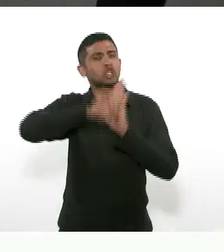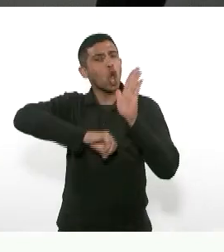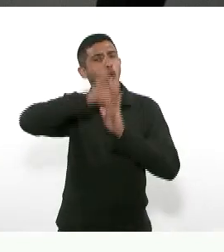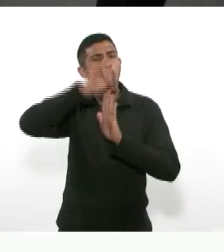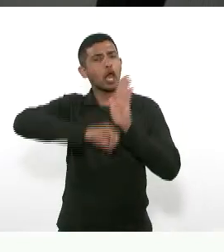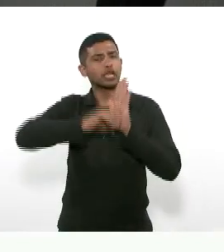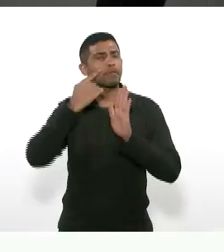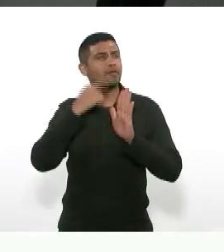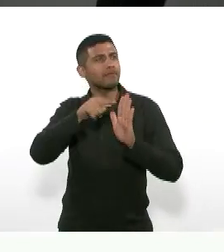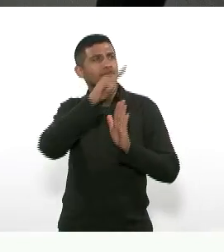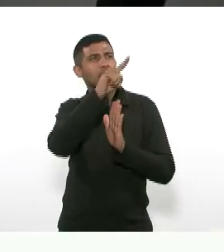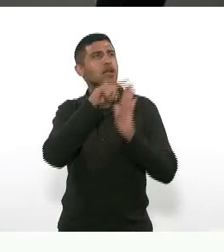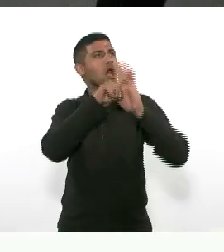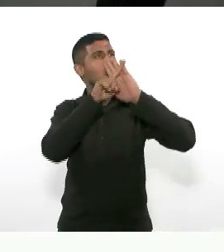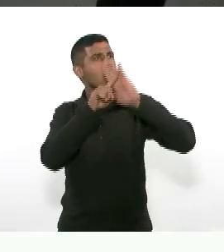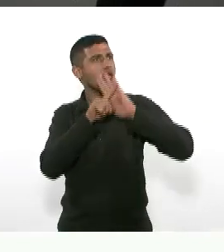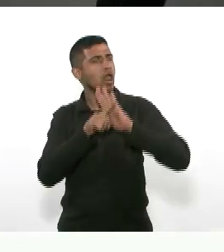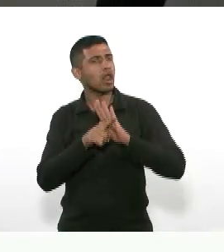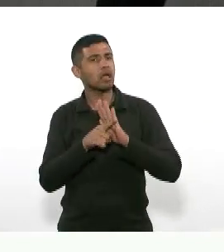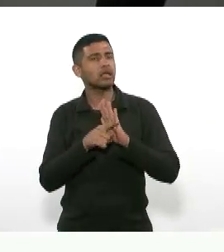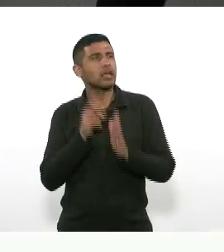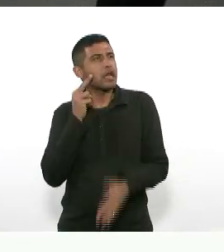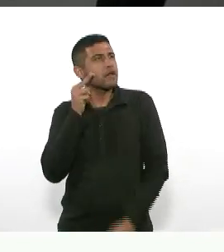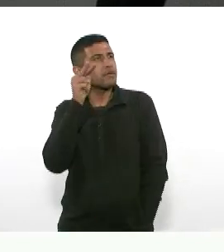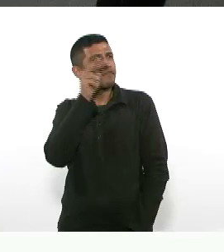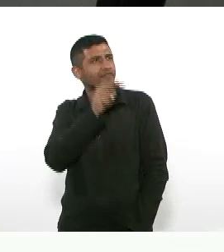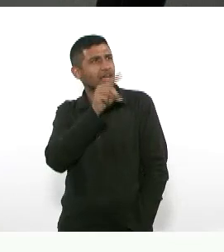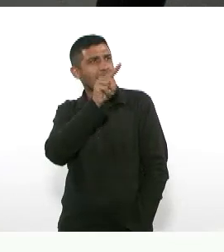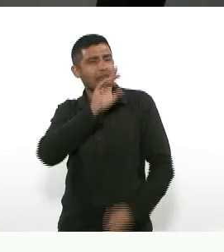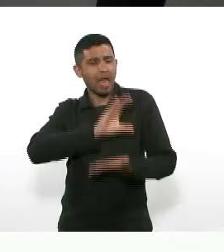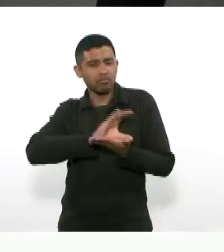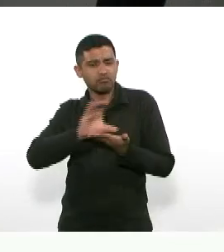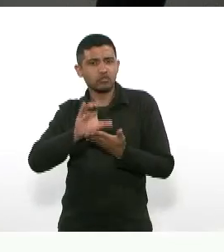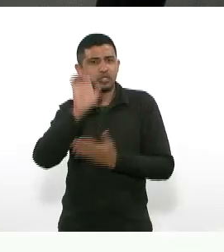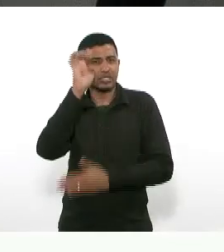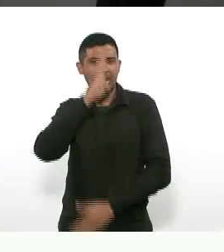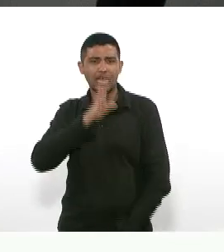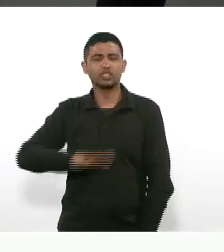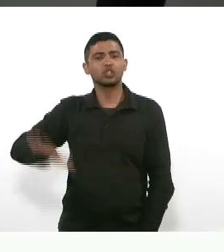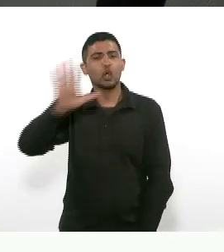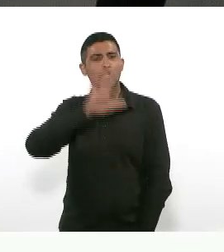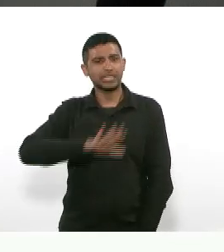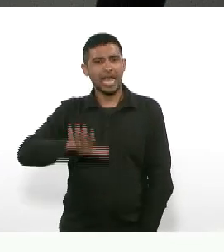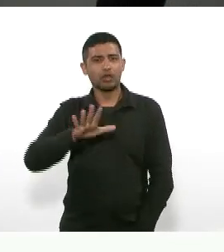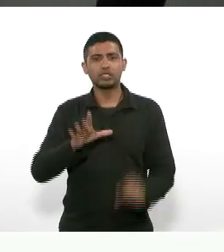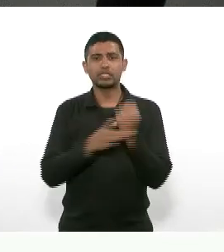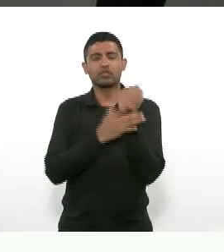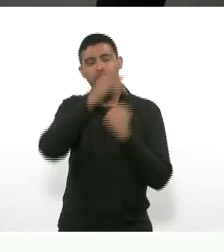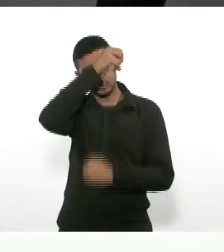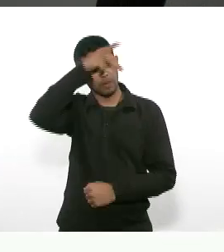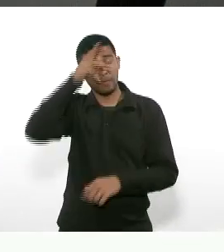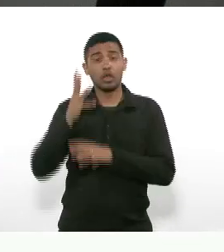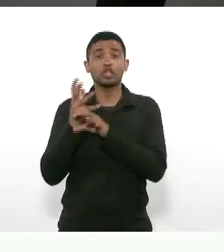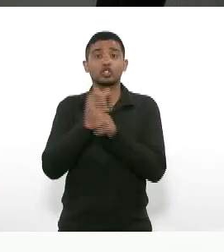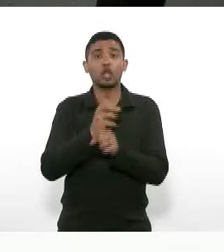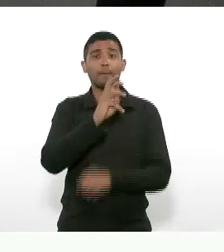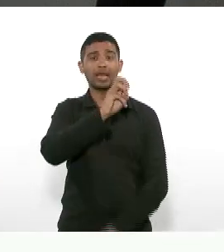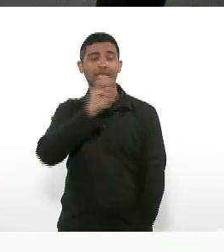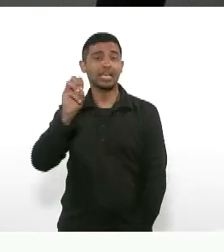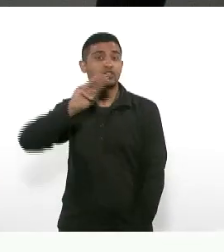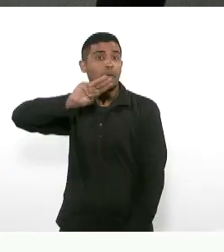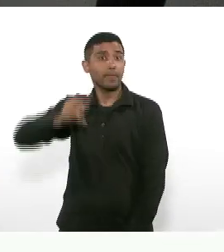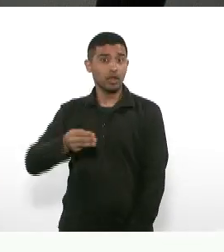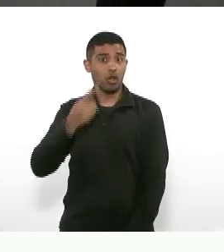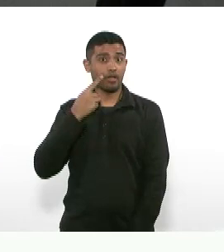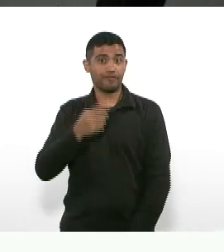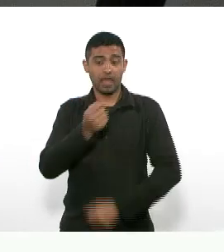A gente vai ver que o limite orçamentário do Fundo Nacional de Segurança Pública são de 500 milhões. E ano passado, que